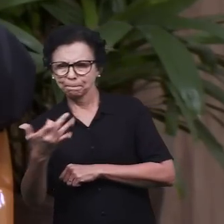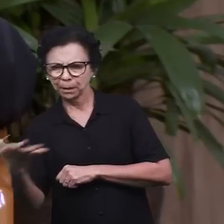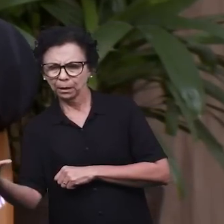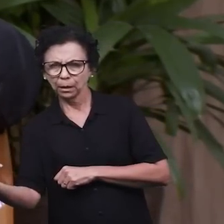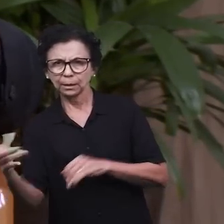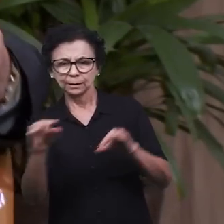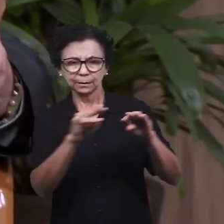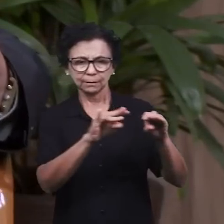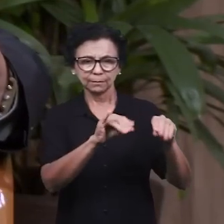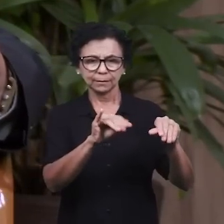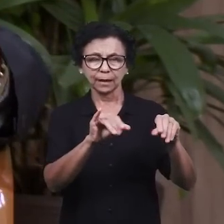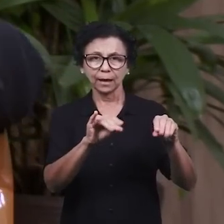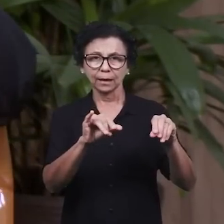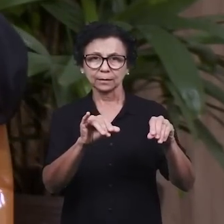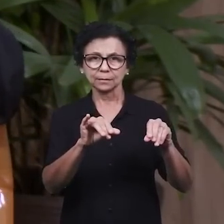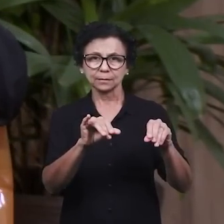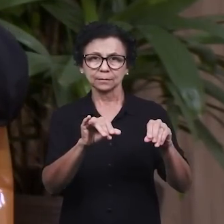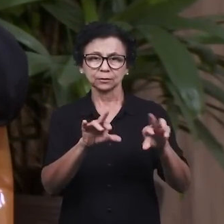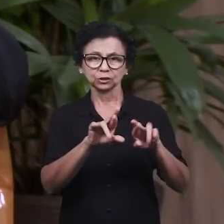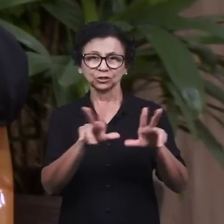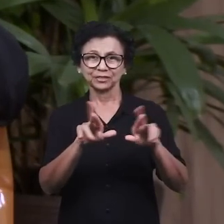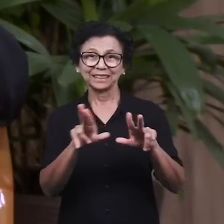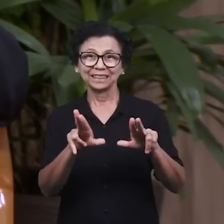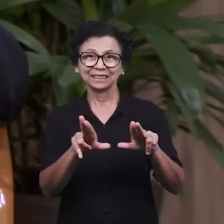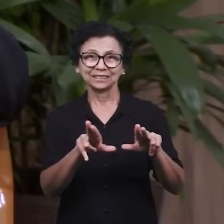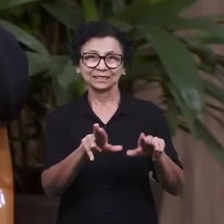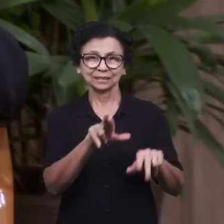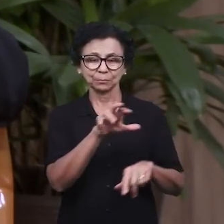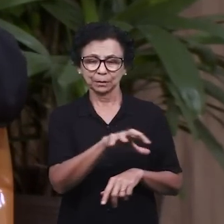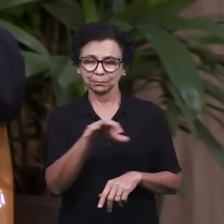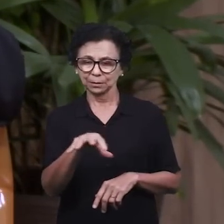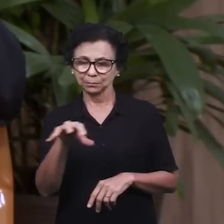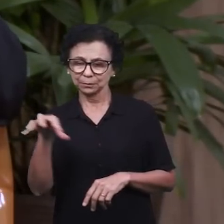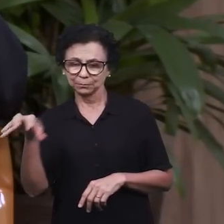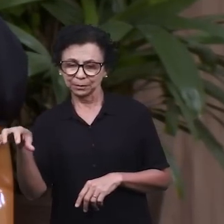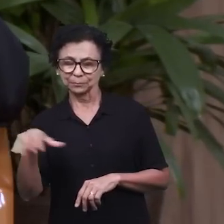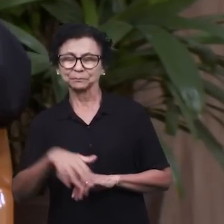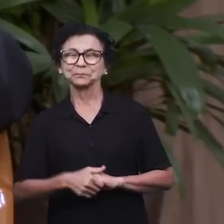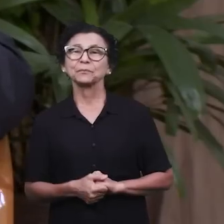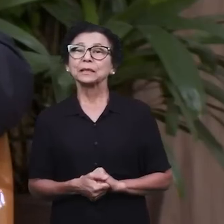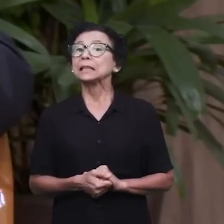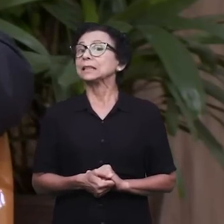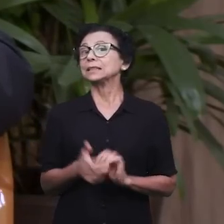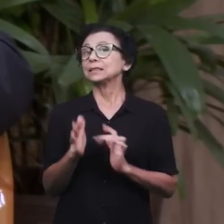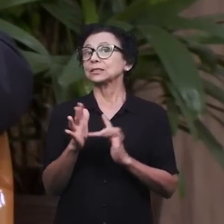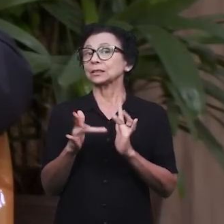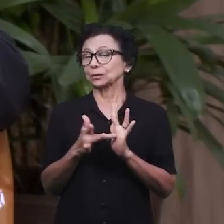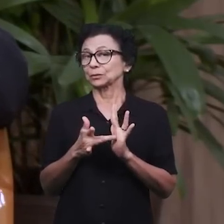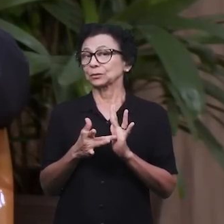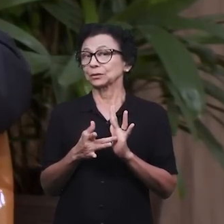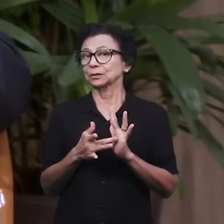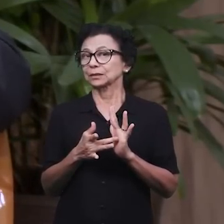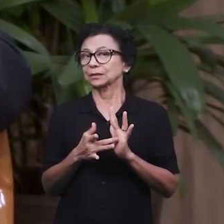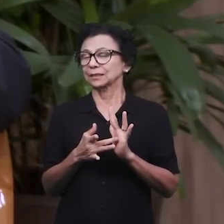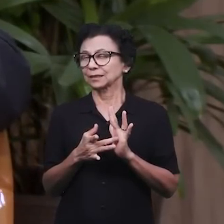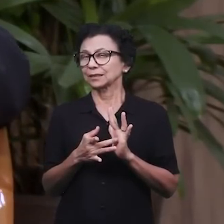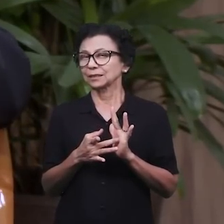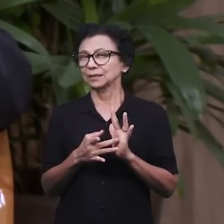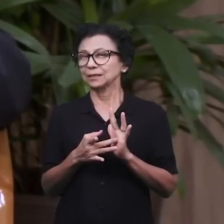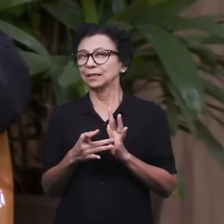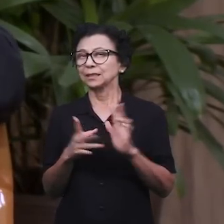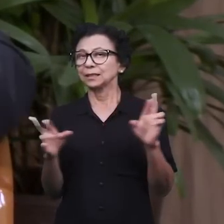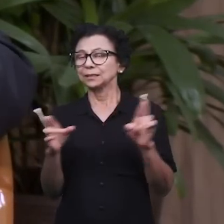No ato de semear, as sementes elas foram sendo lançadas, elas foram caindo ou sendo